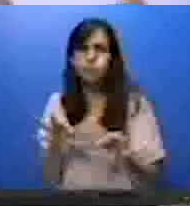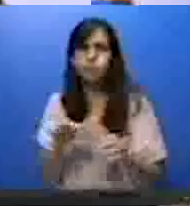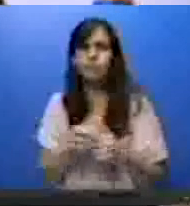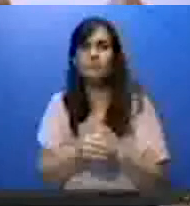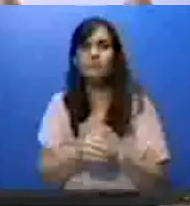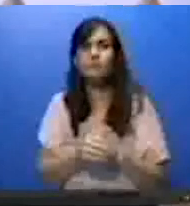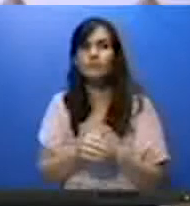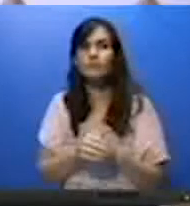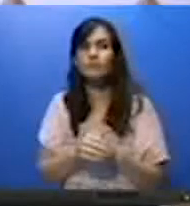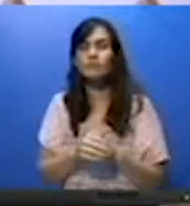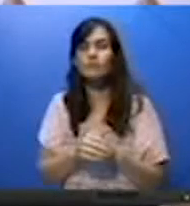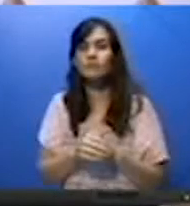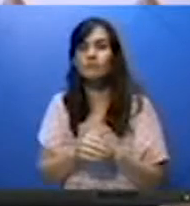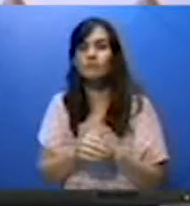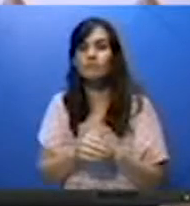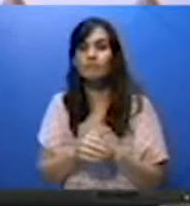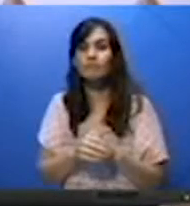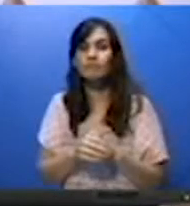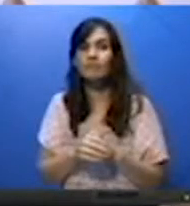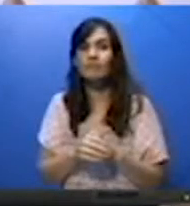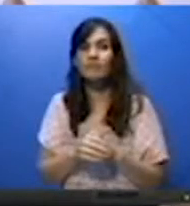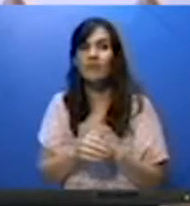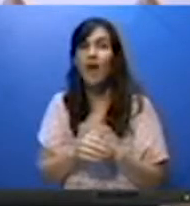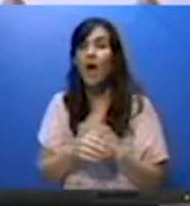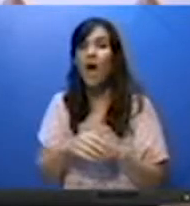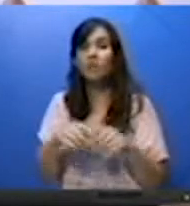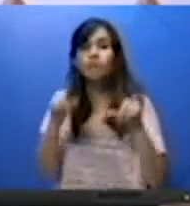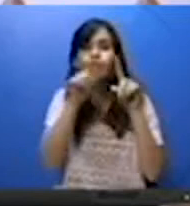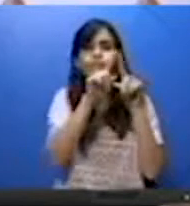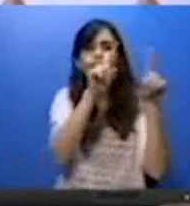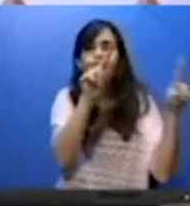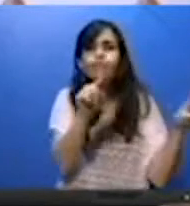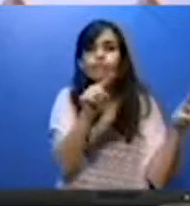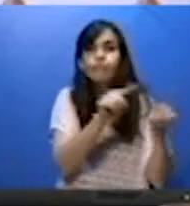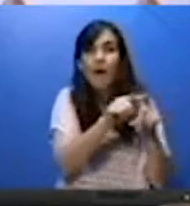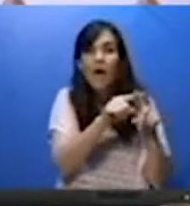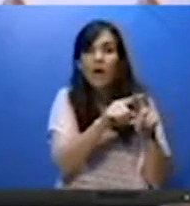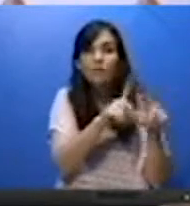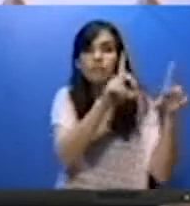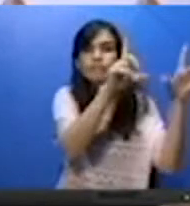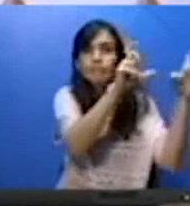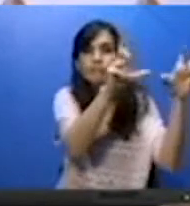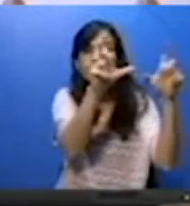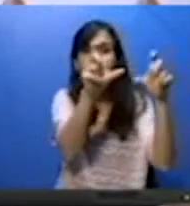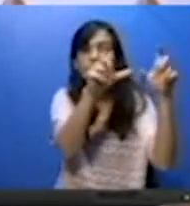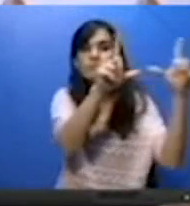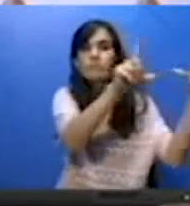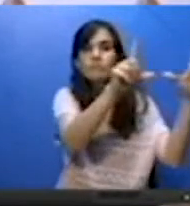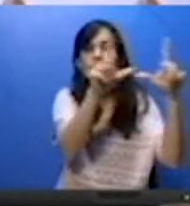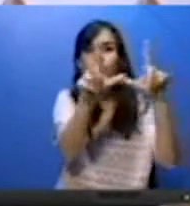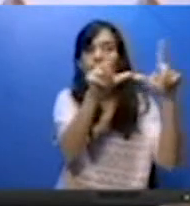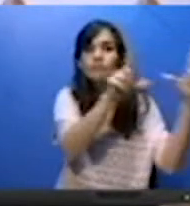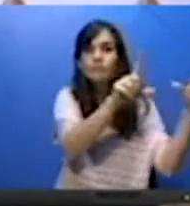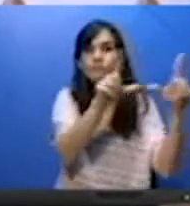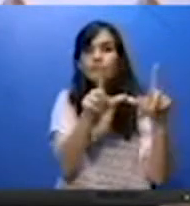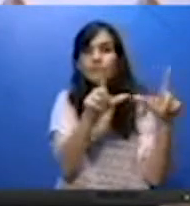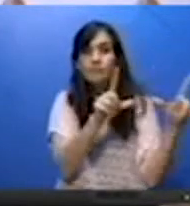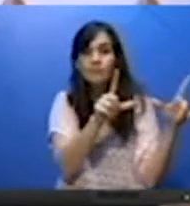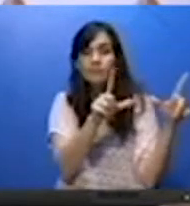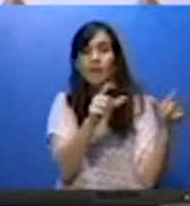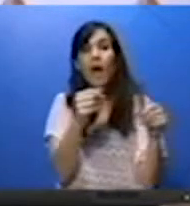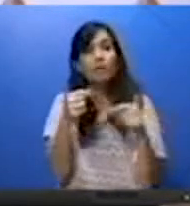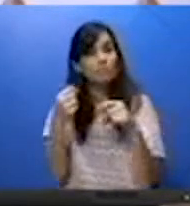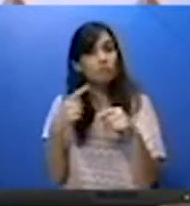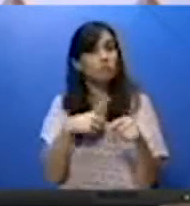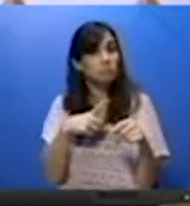pensar propriamente na conta entre as imagens para criança tá essa adequação aqui eu trouxe a